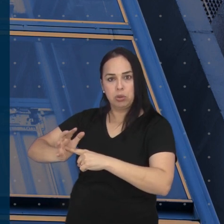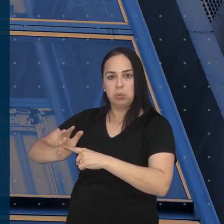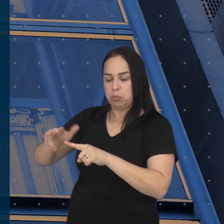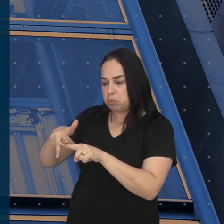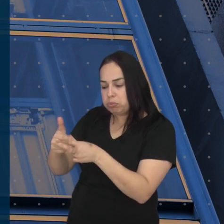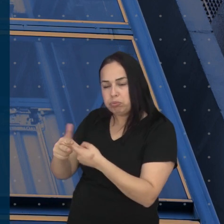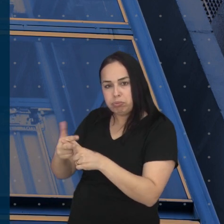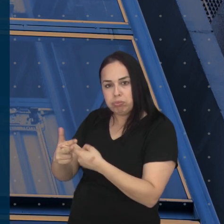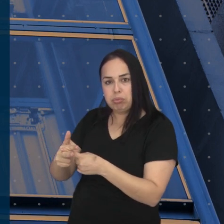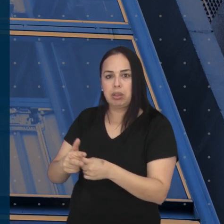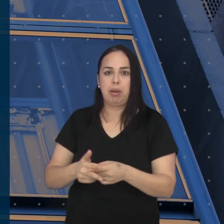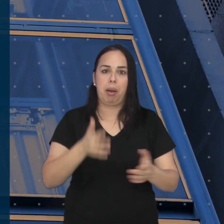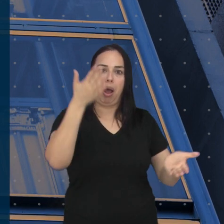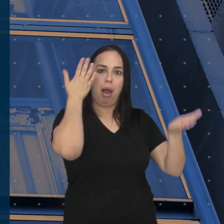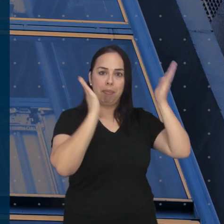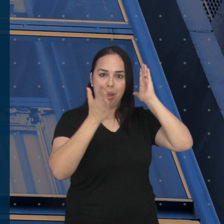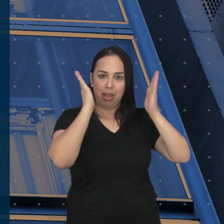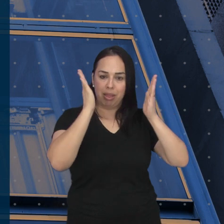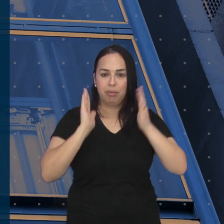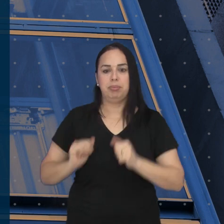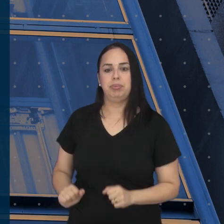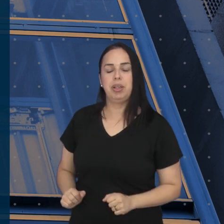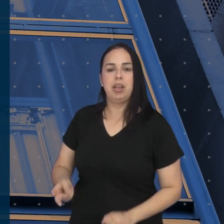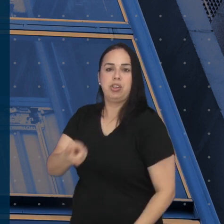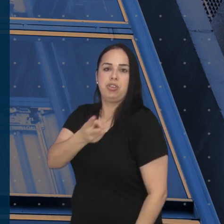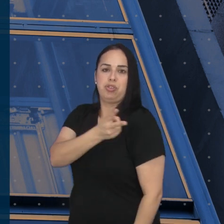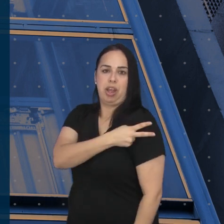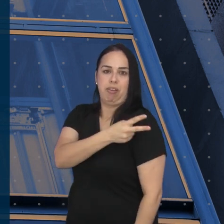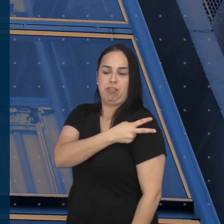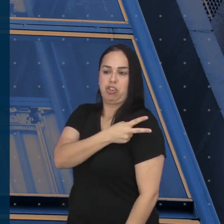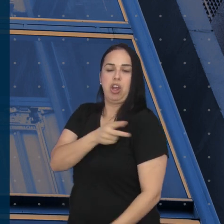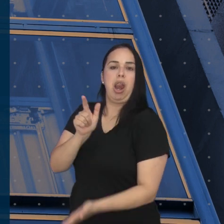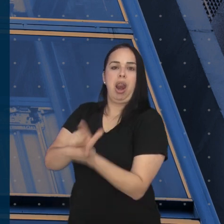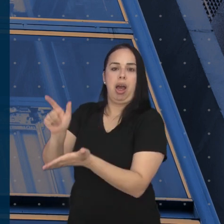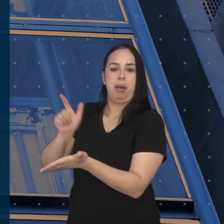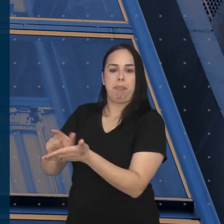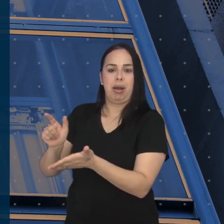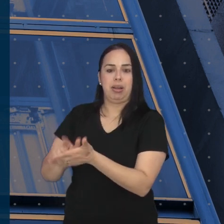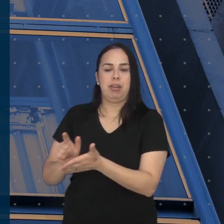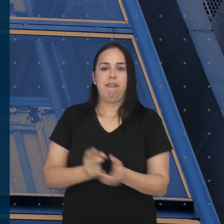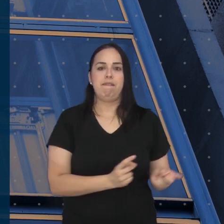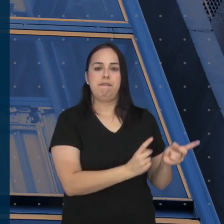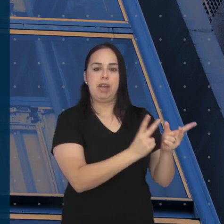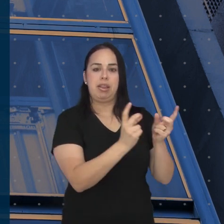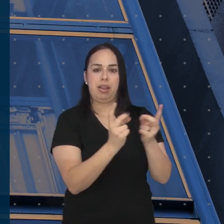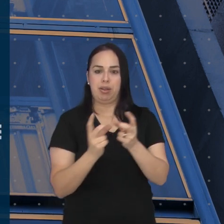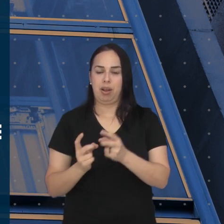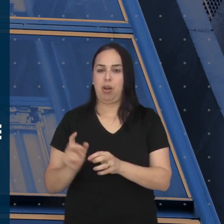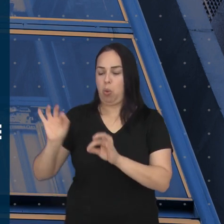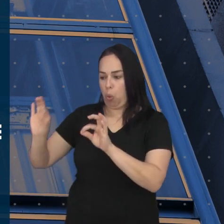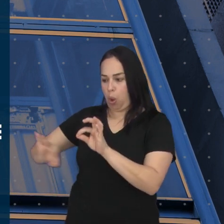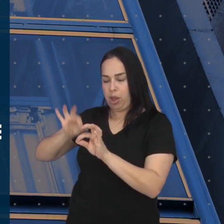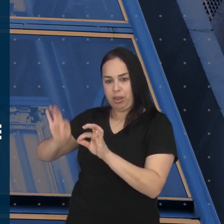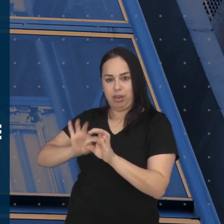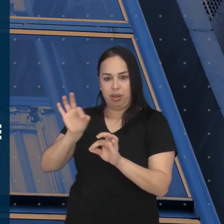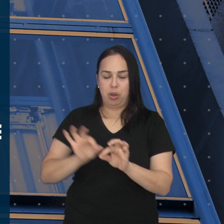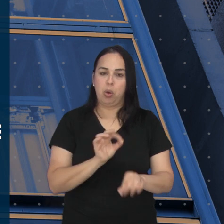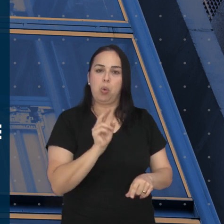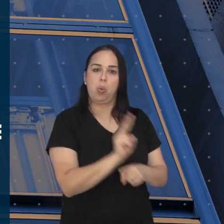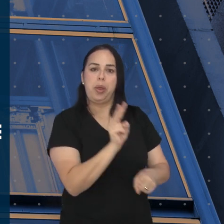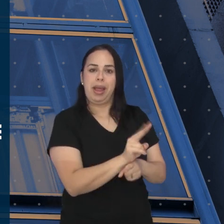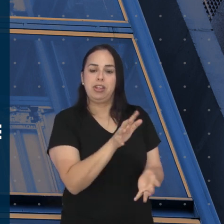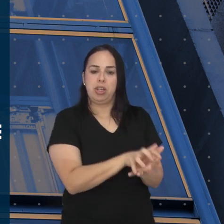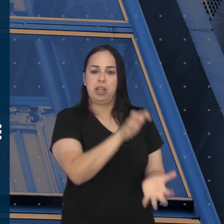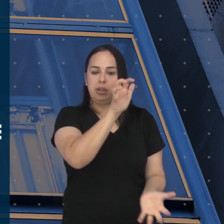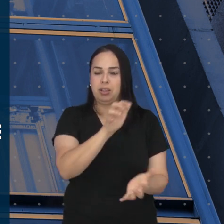de automóveis, caminhoneiro carreteiro, chefe de serviço de limpeza, consultor de vendas, costureira,